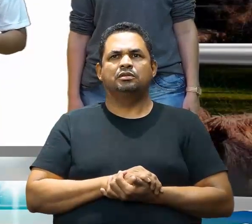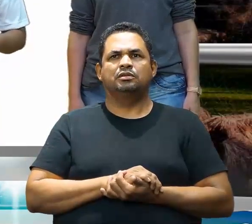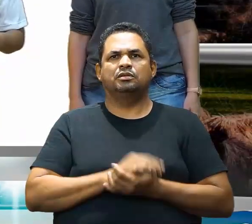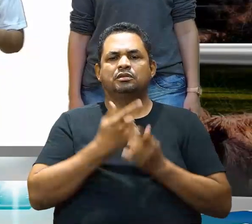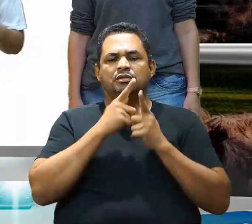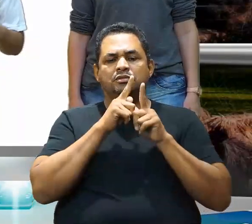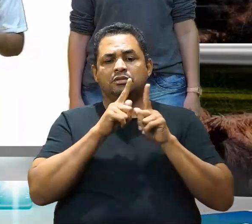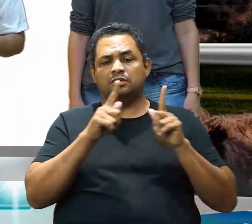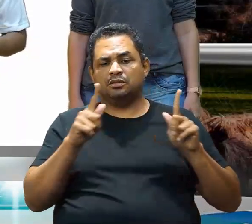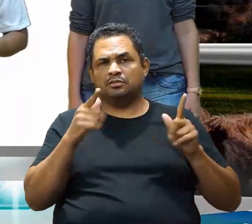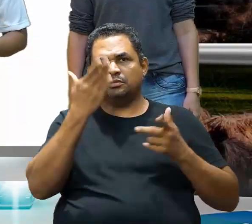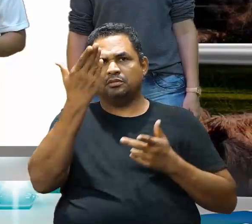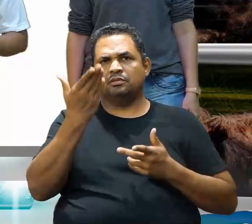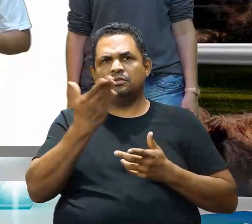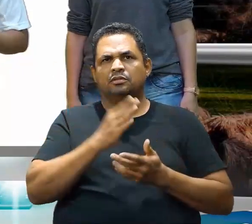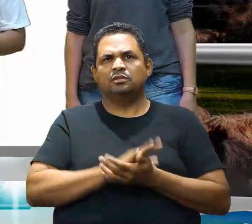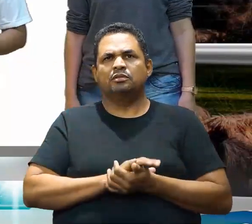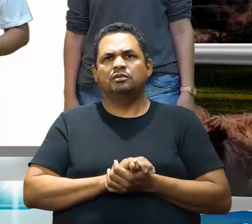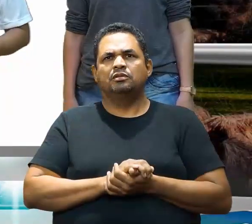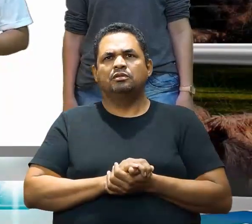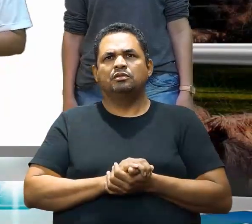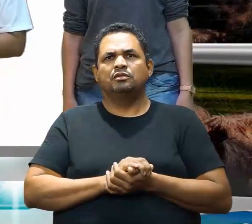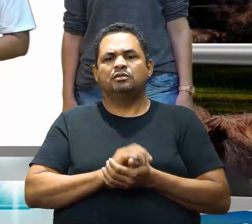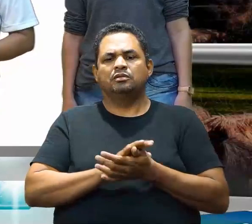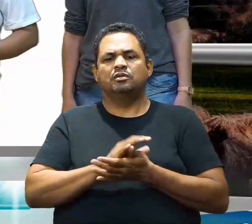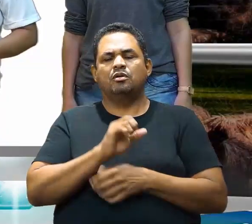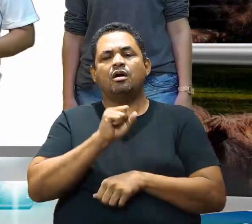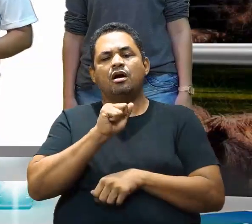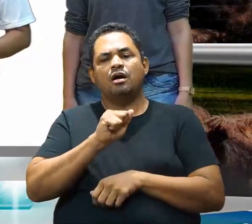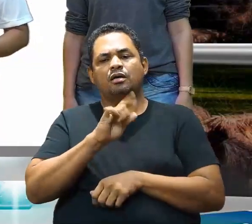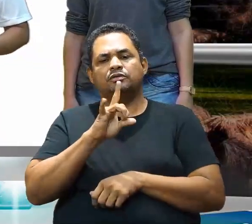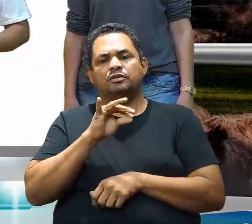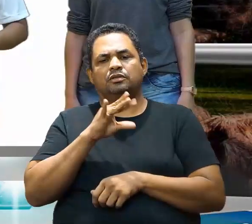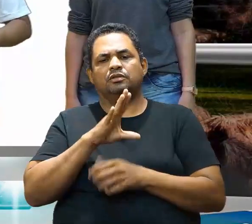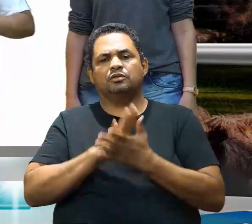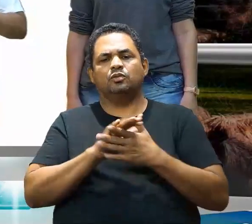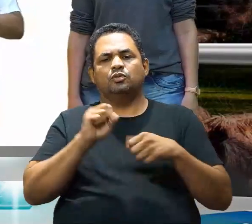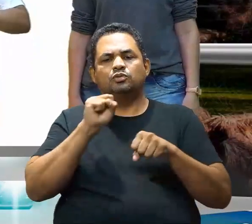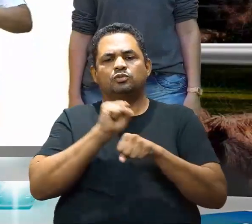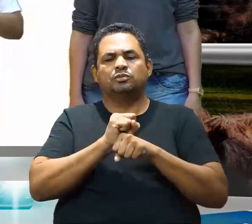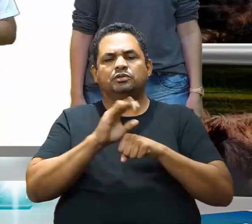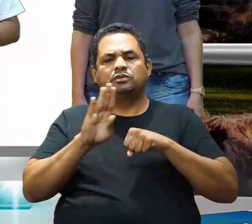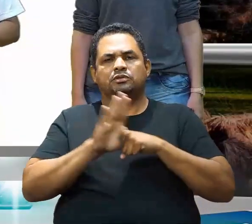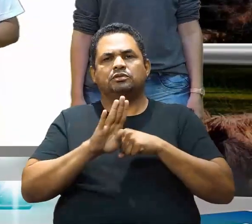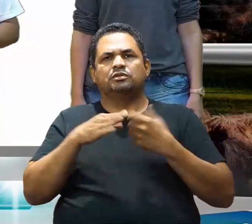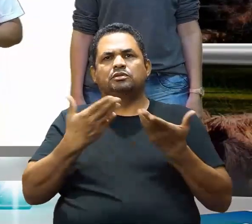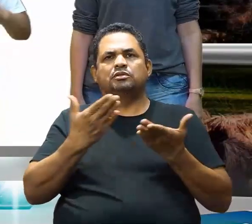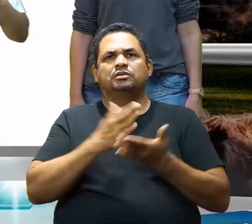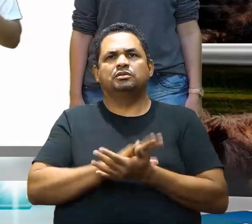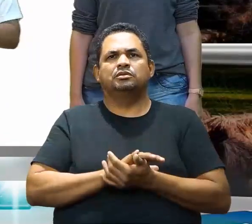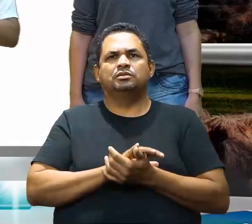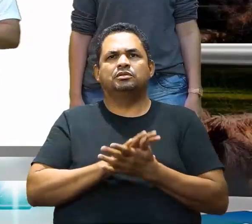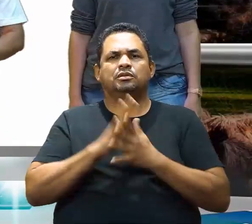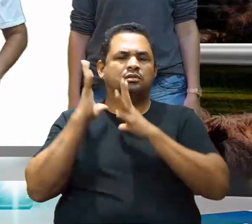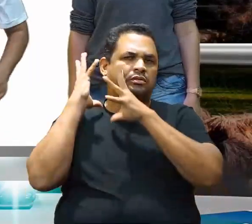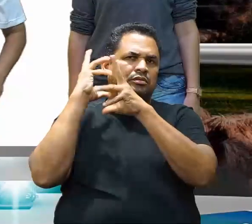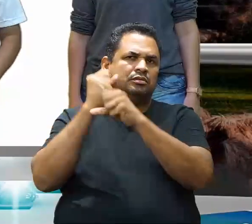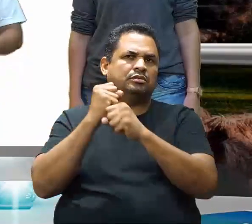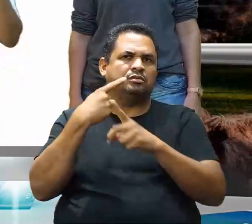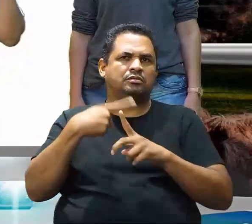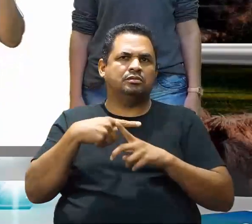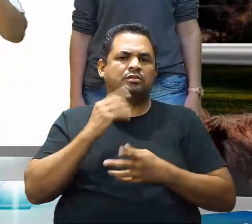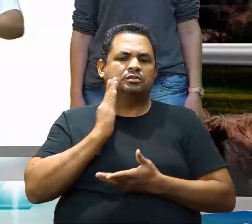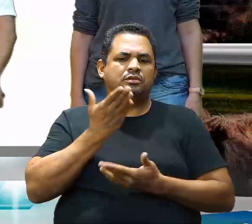aqui, que é o artigo neutro, o artigo e o substantivo, é só uma revisão, porque vocês já